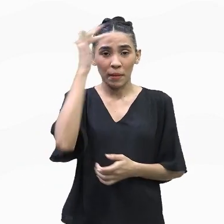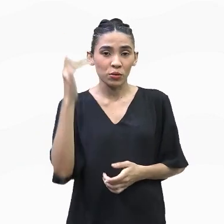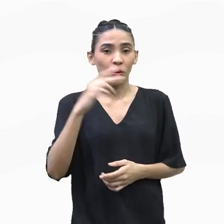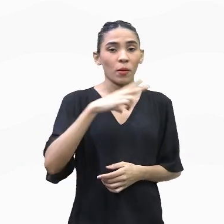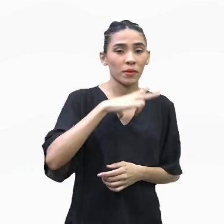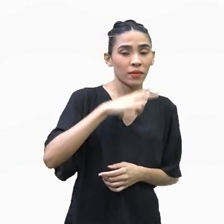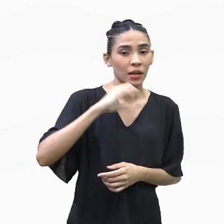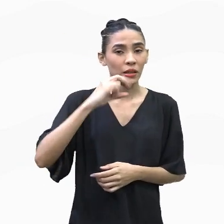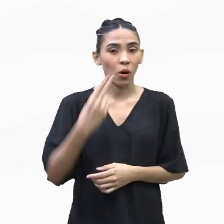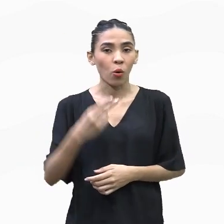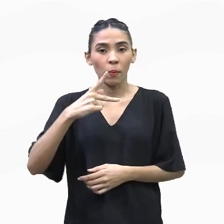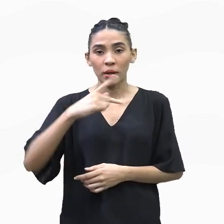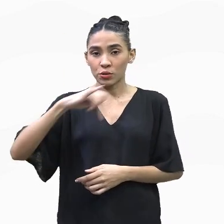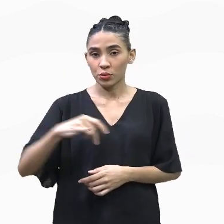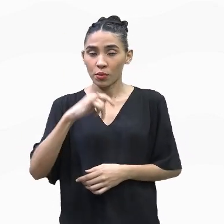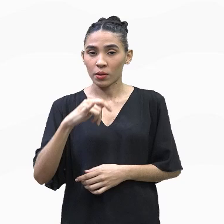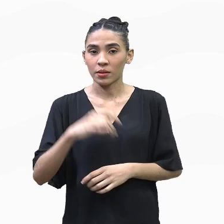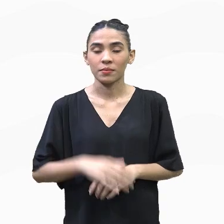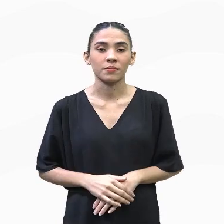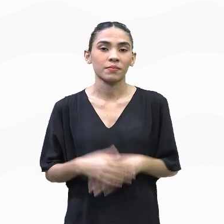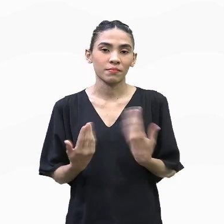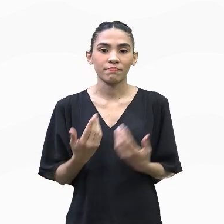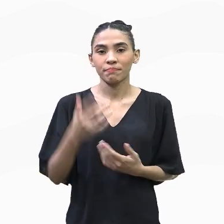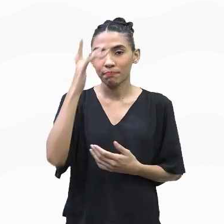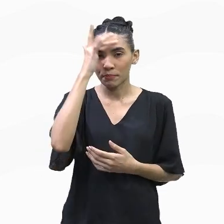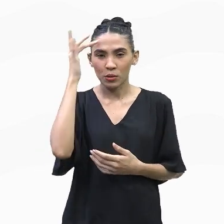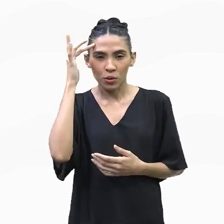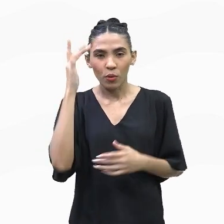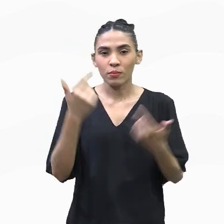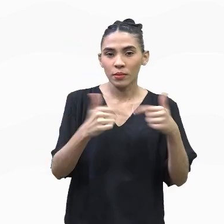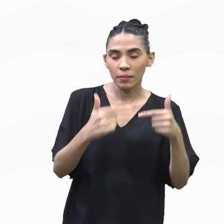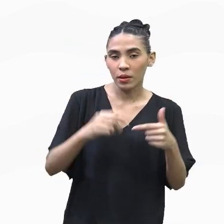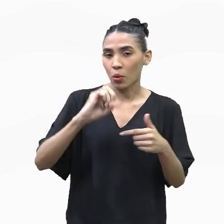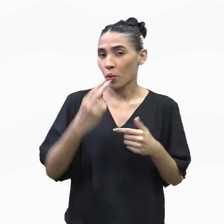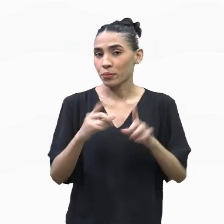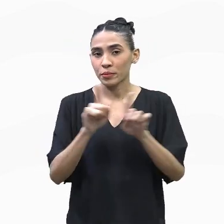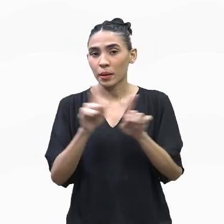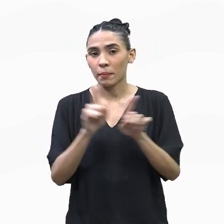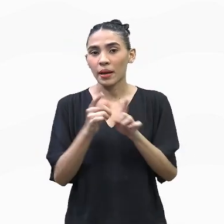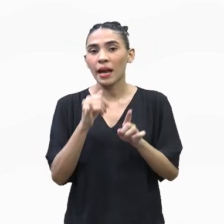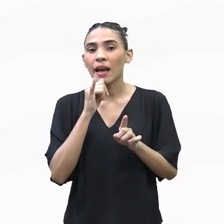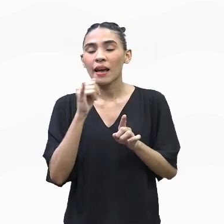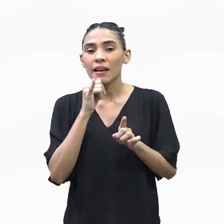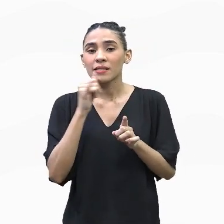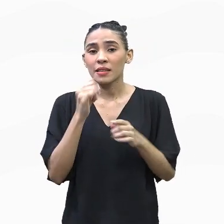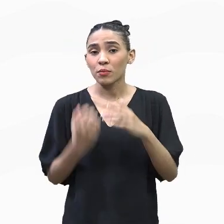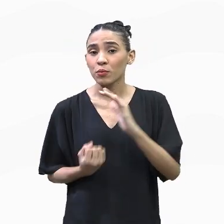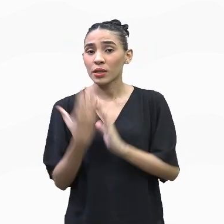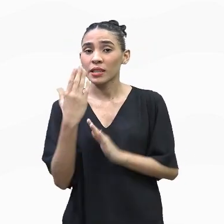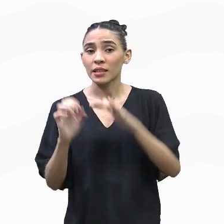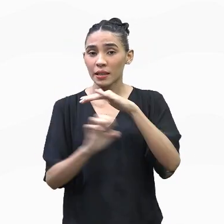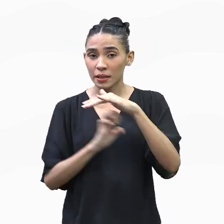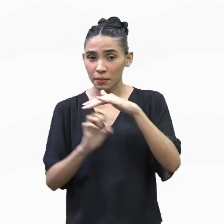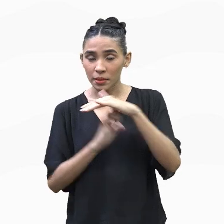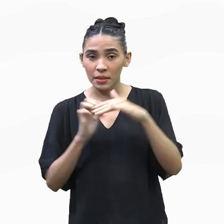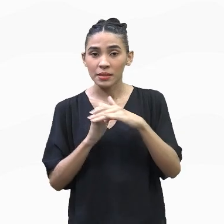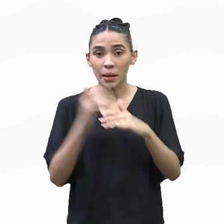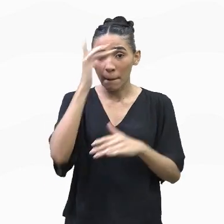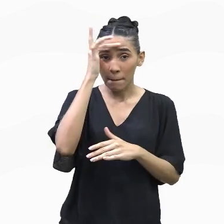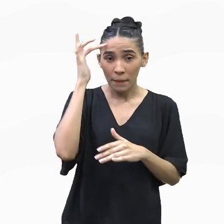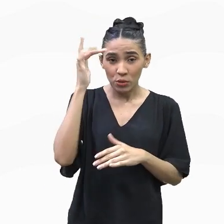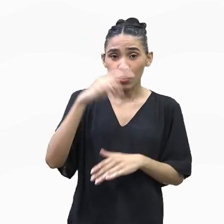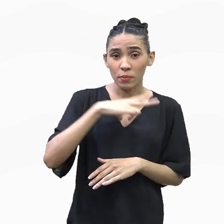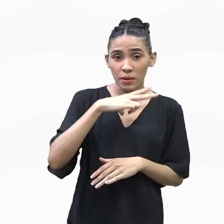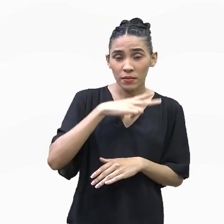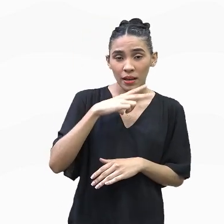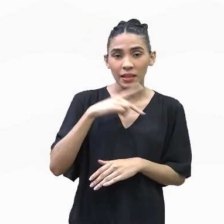jurídicas. Nós entramos aqui, né? Como trabalhadores, ou quando colocamos uma determinada empresa. Pessoa física é quando